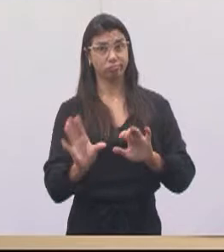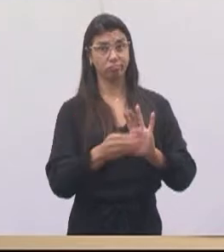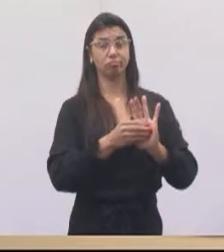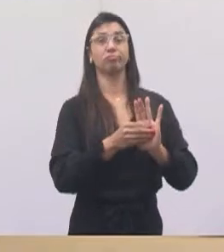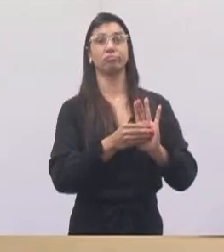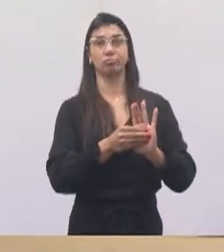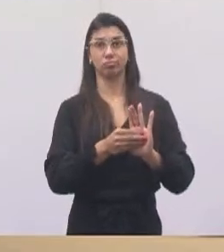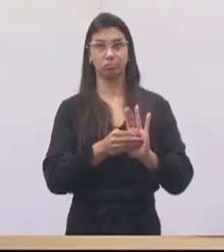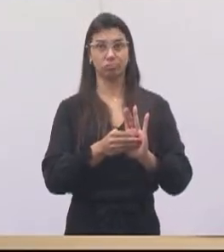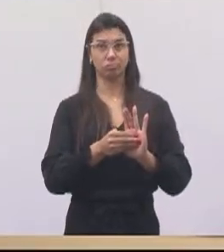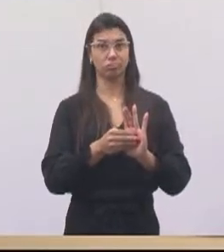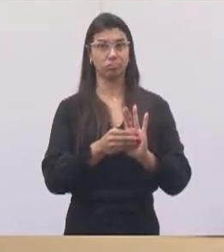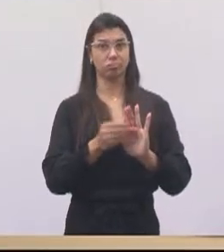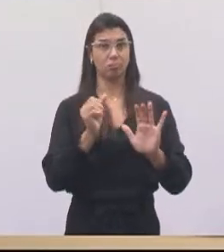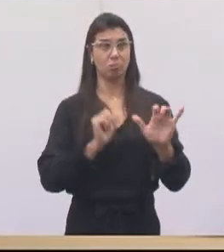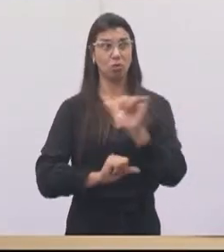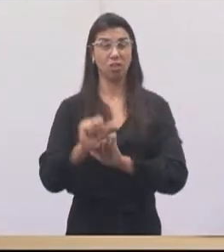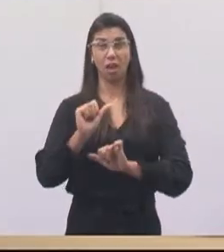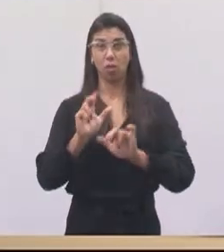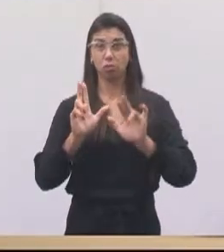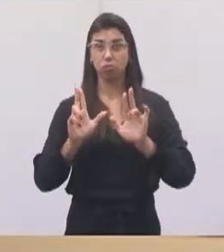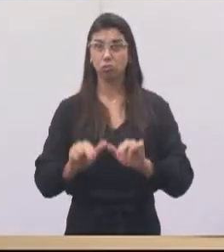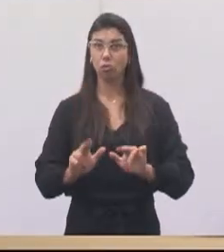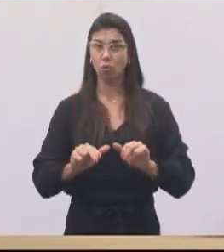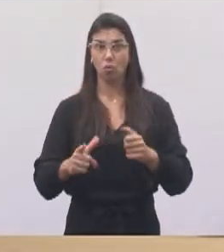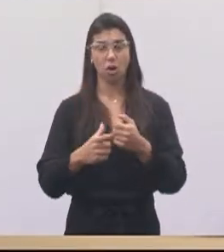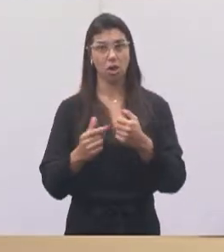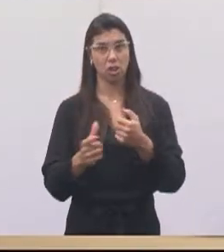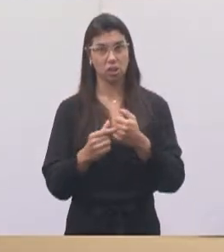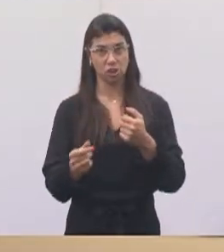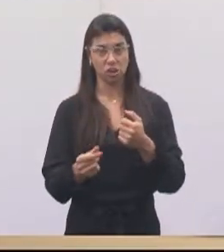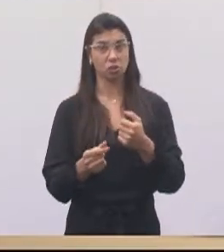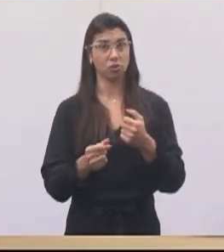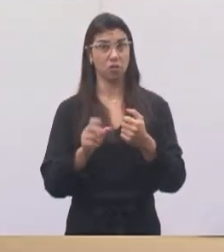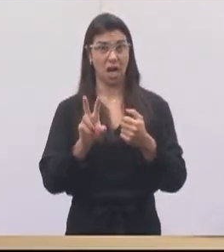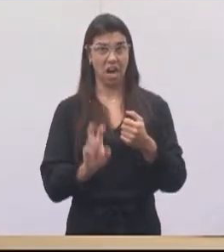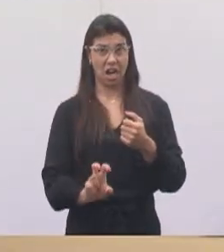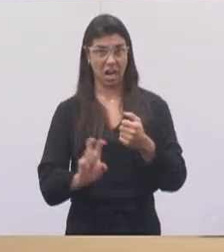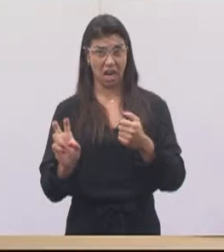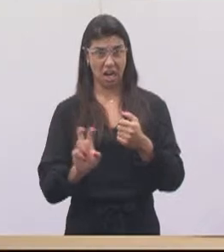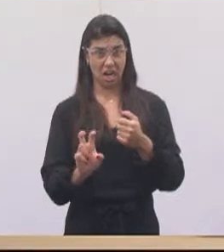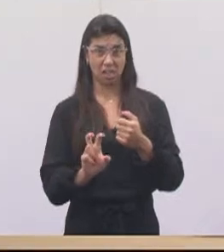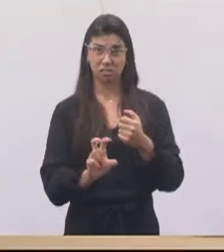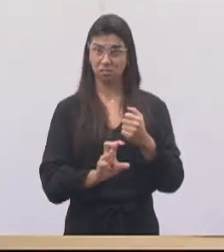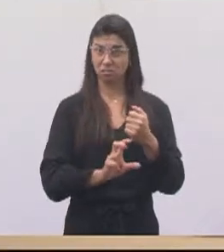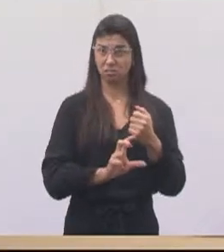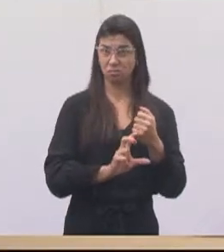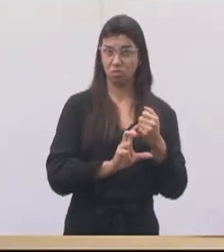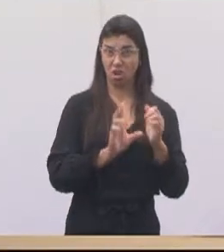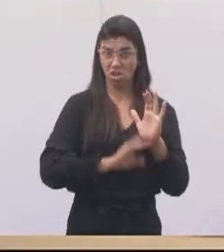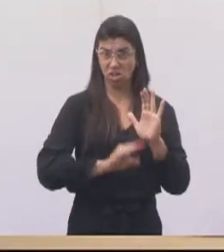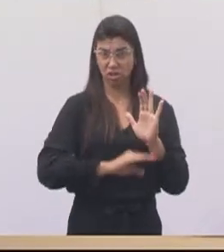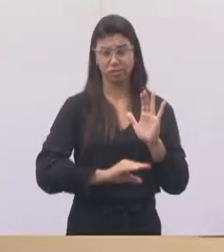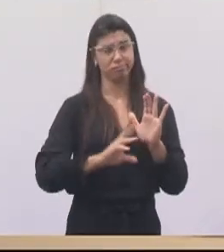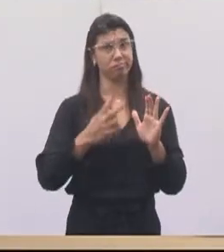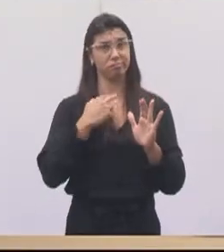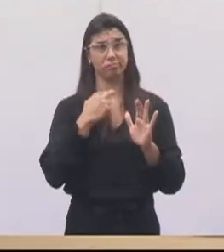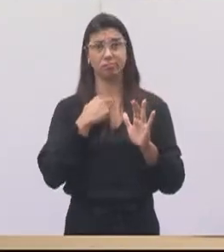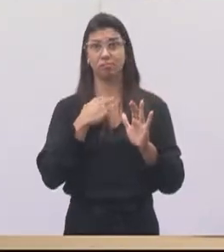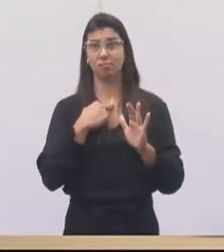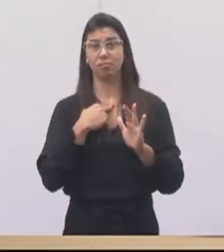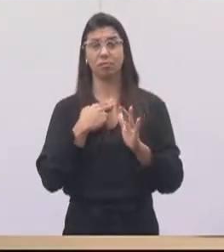como inalienável. Não dá para retirar do artigo 5º a liberdade religiosa. Logo, não dá